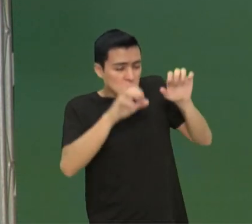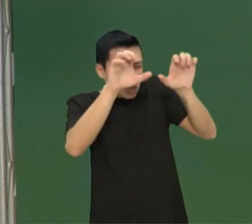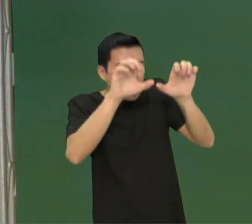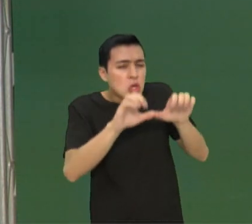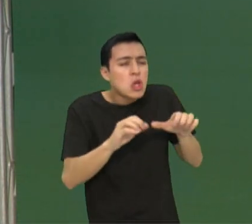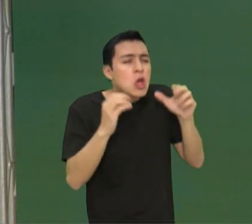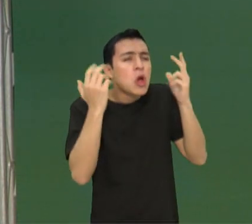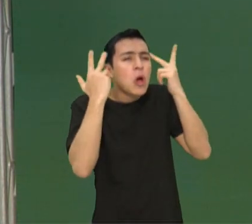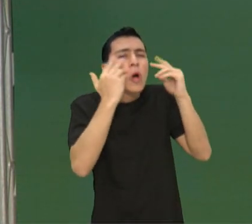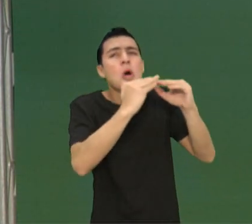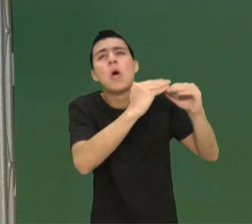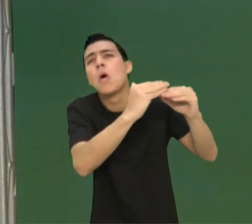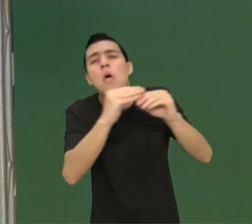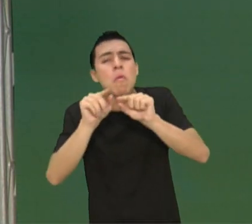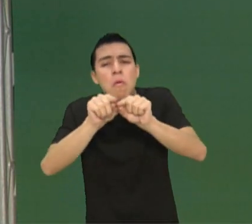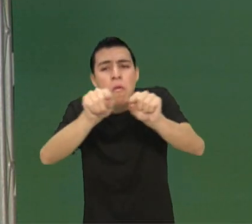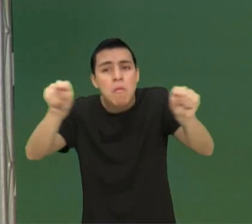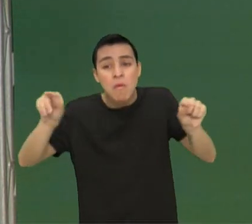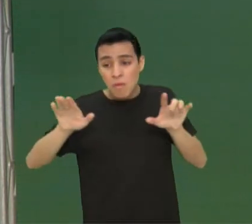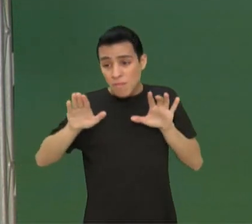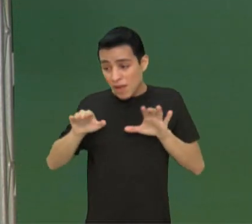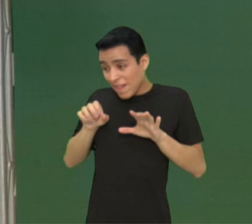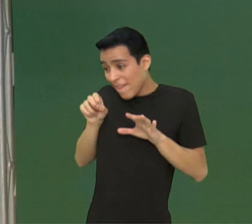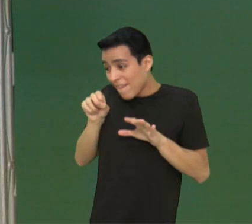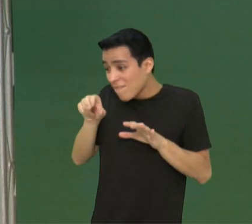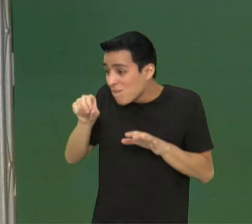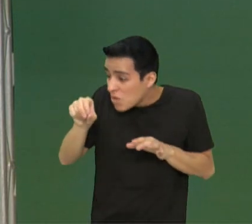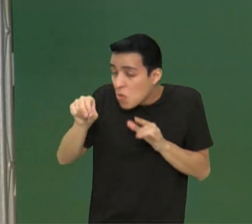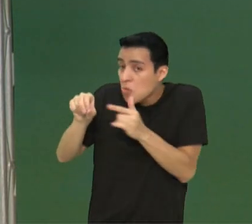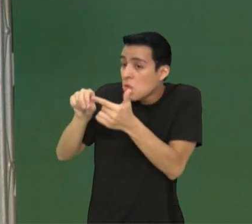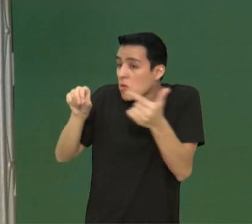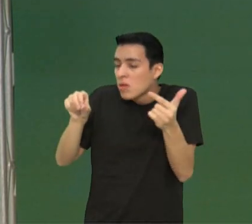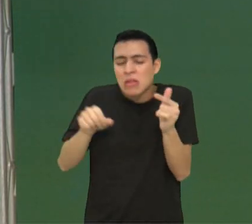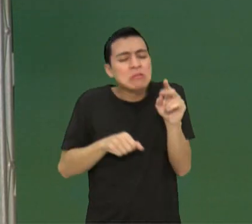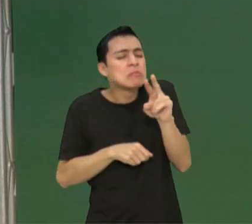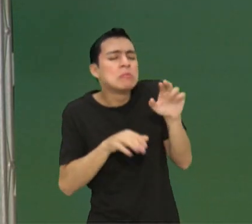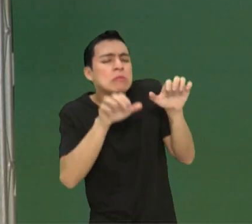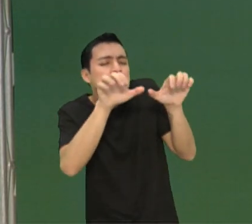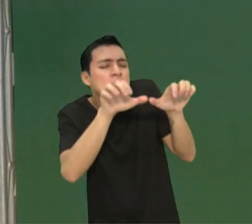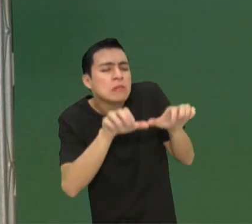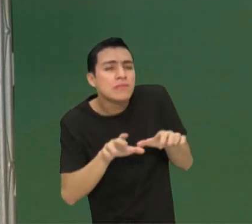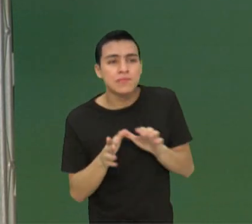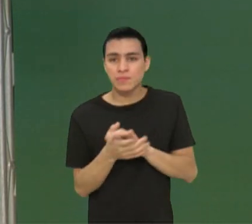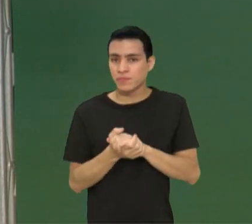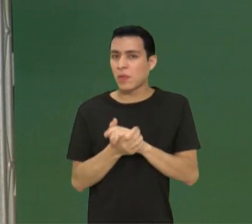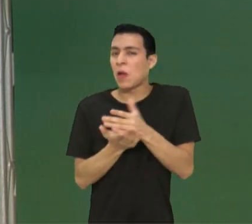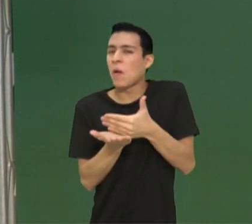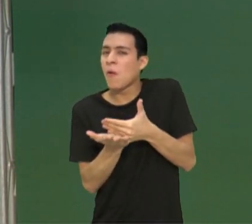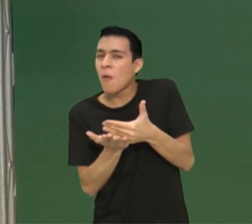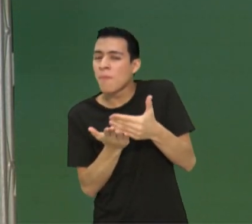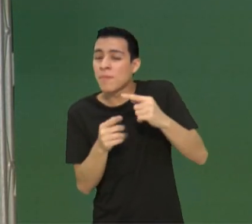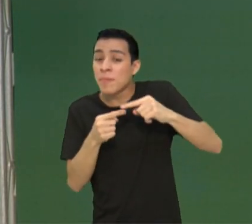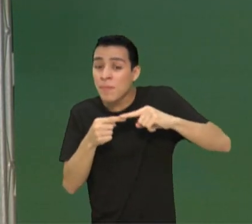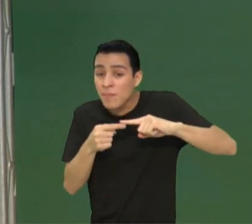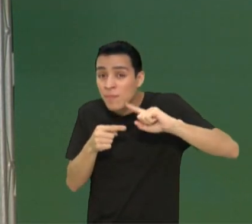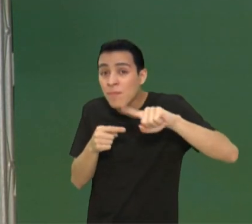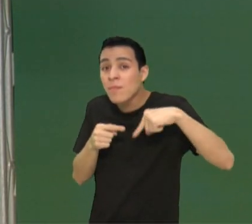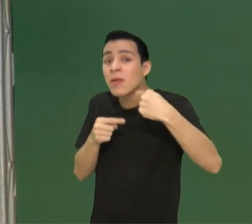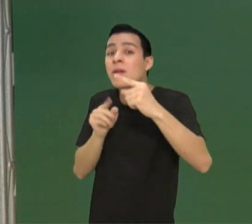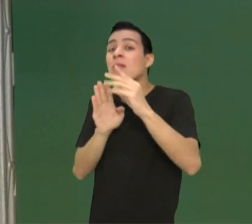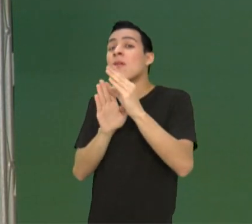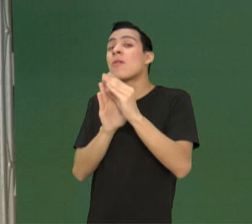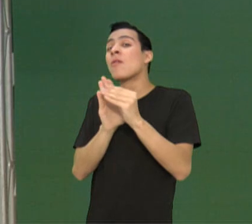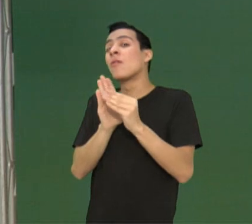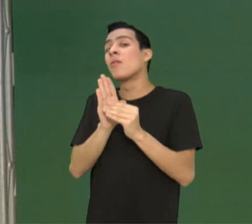vivos e que os vírus não possuem. Essa estrutura é conhecida como? Então lá, dando início ao próximo conteúdo que vamos falar agora na aula de